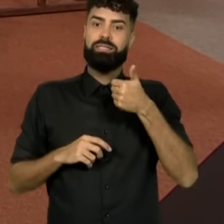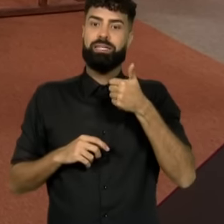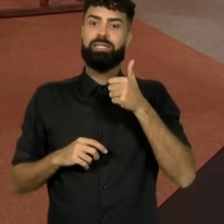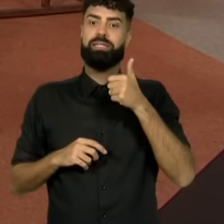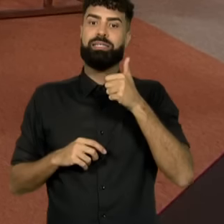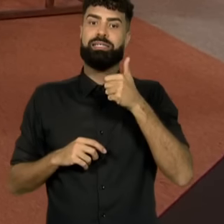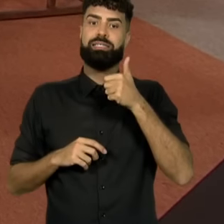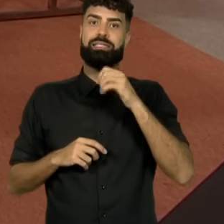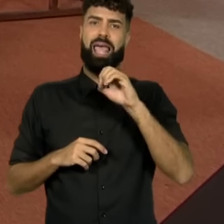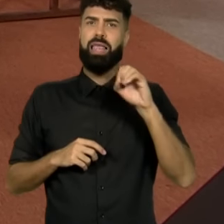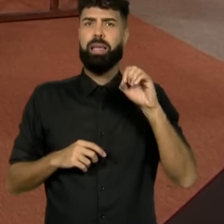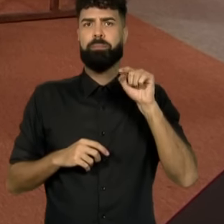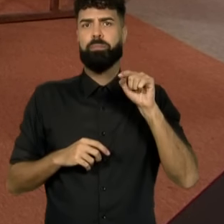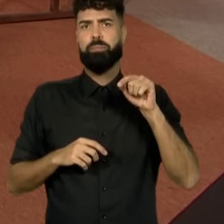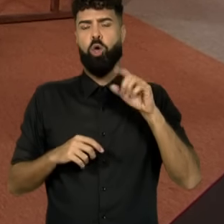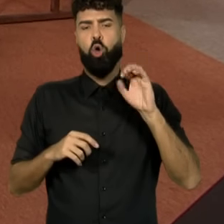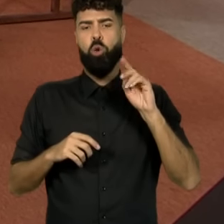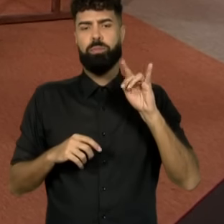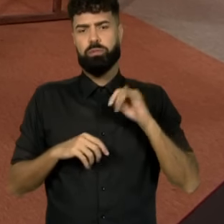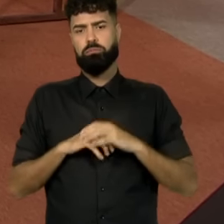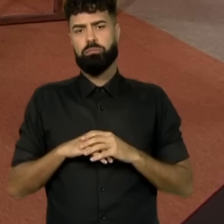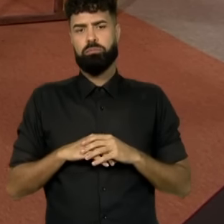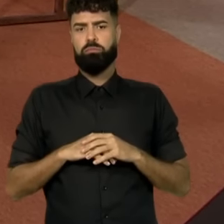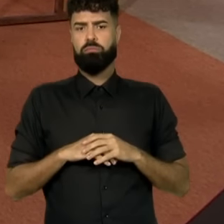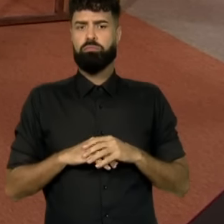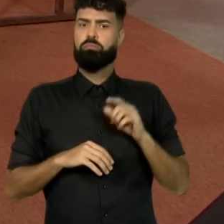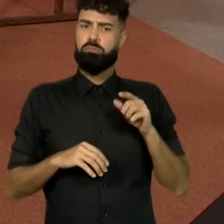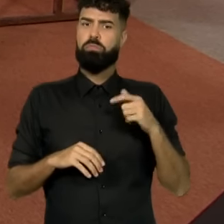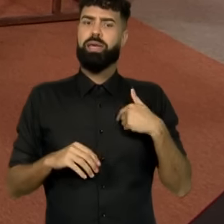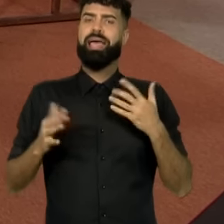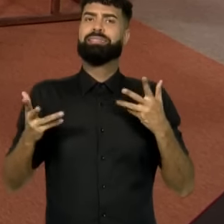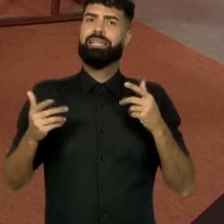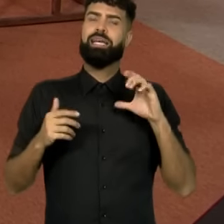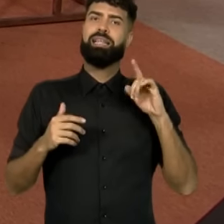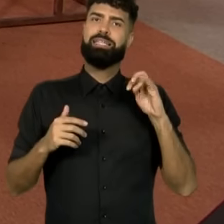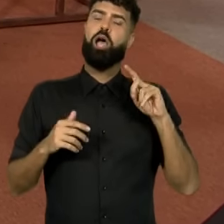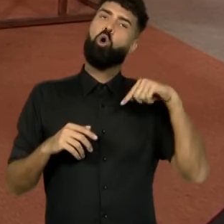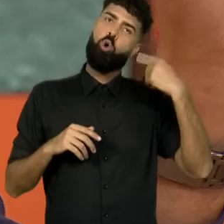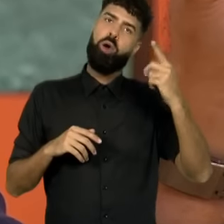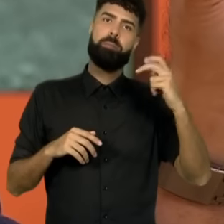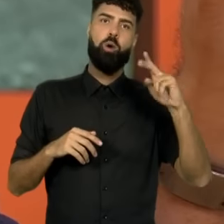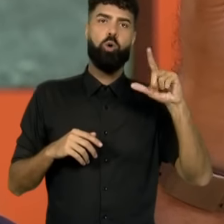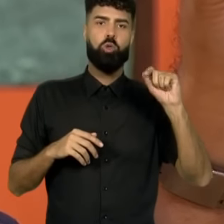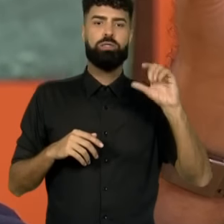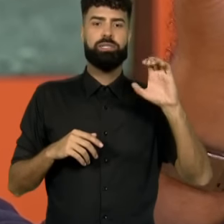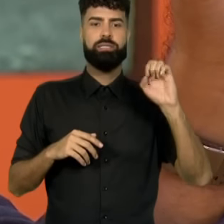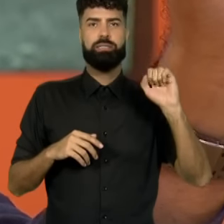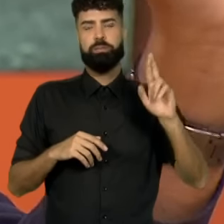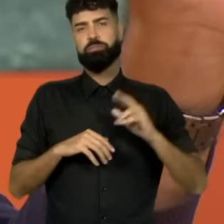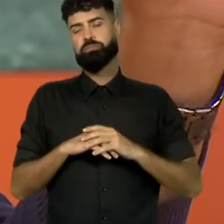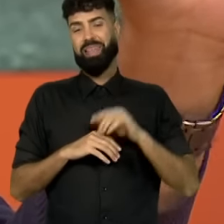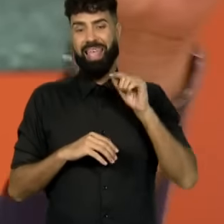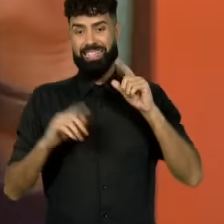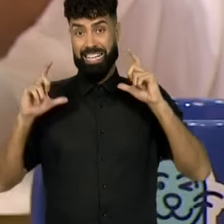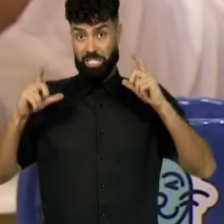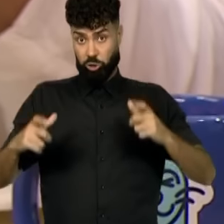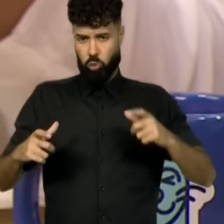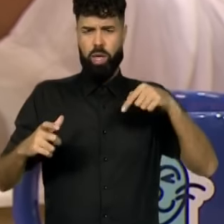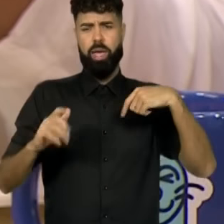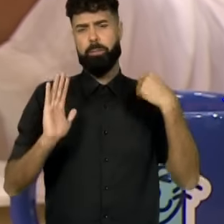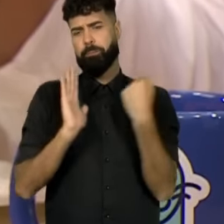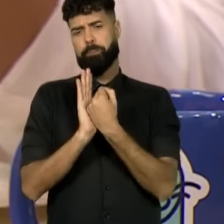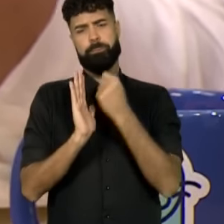Esse disco vendeu muito. Né? E o seguinte, espetáculo. Claridade, já é o Paulo César. Esse disco aí foi um